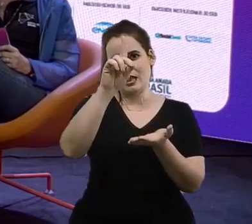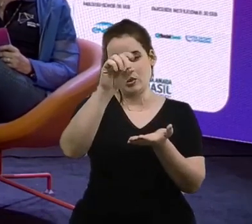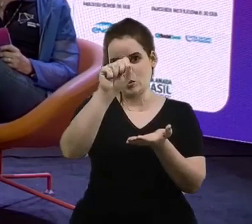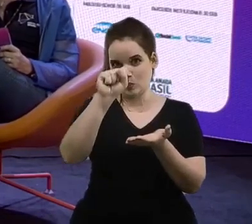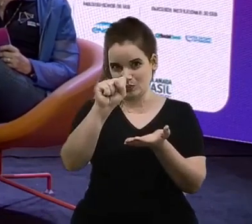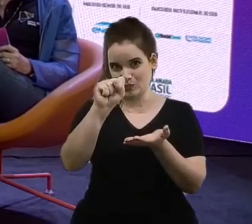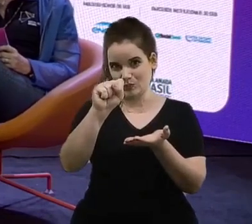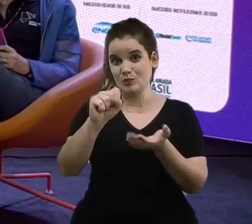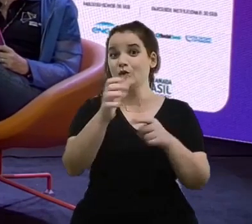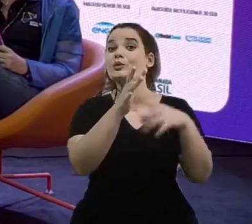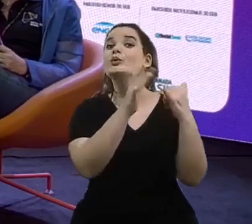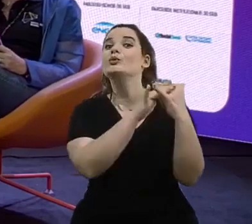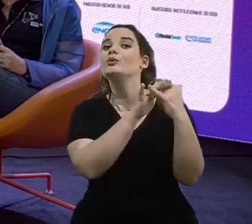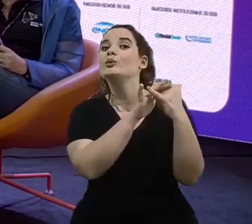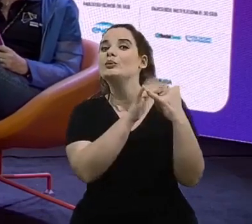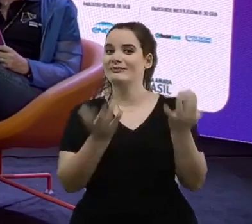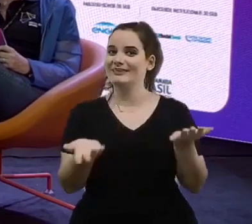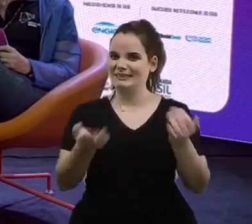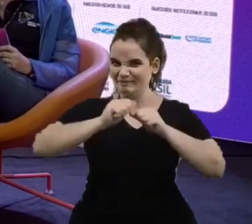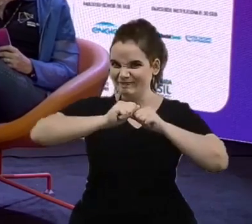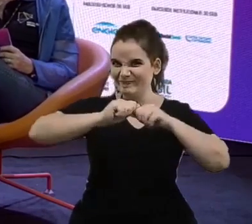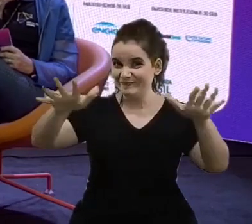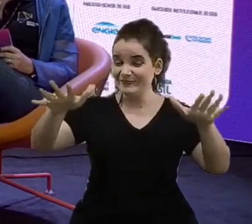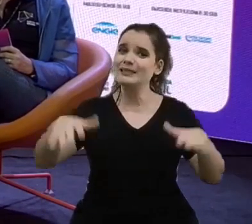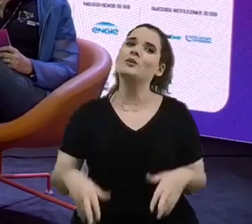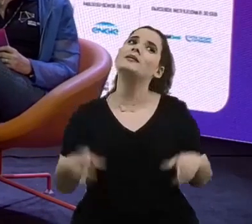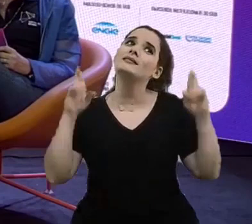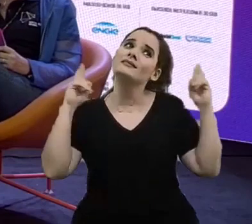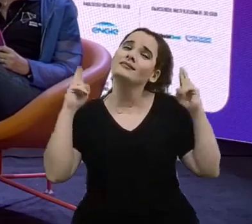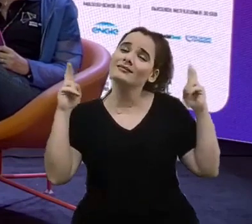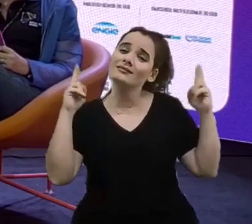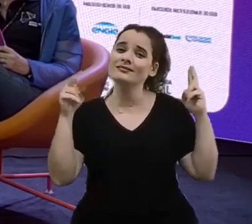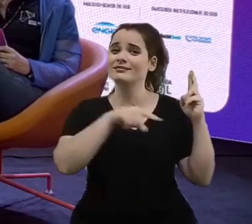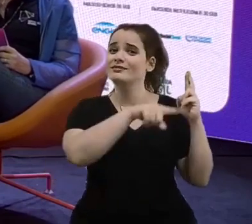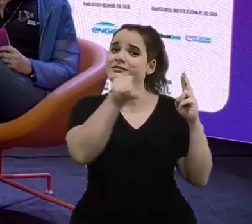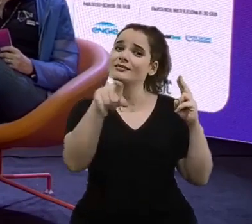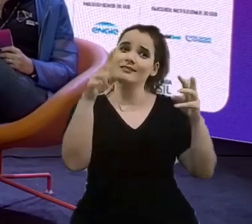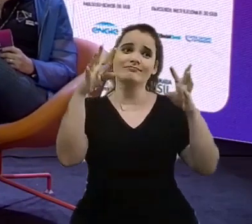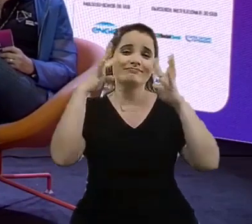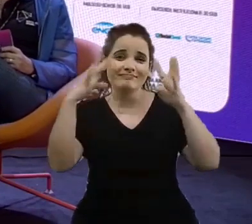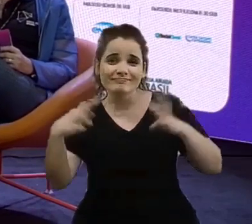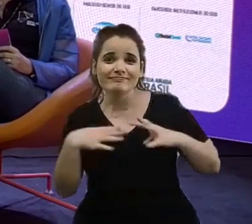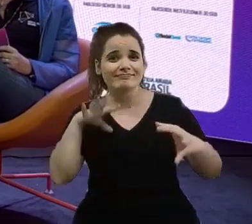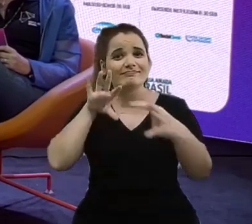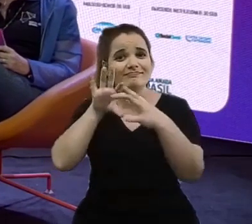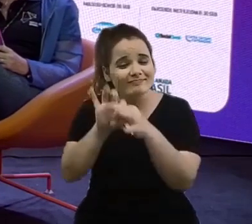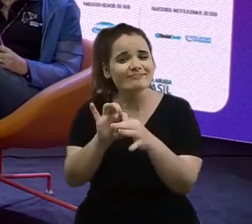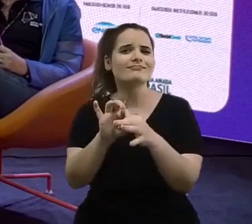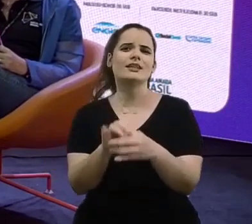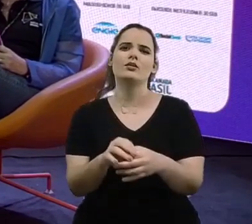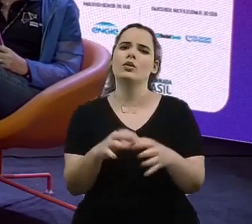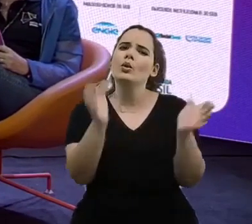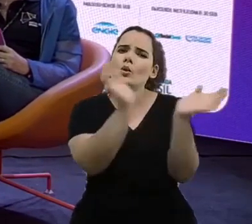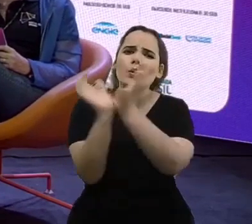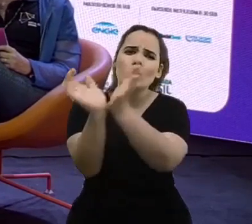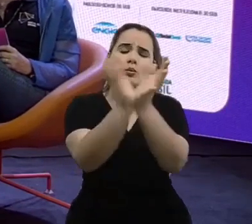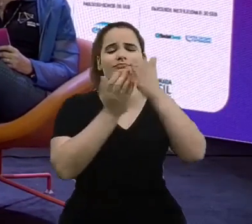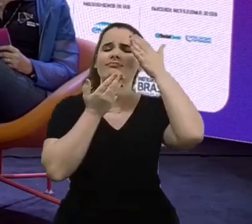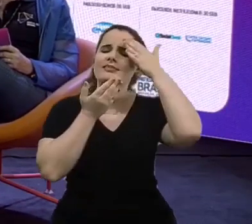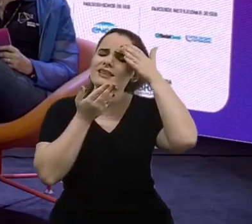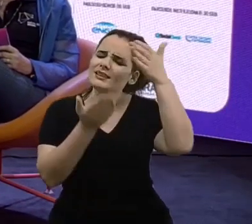independente do trabalho todo, essa motivação de vocês todo, em cima de todos os desafios, para mim, acho que já valeu, independente de qualquer